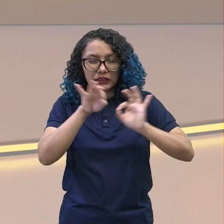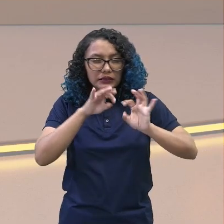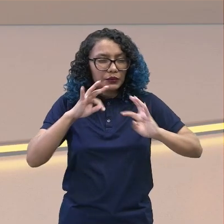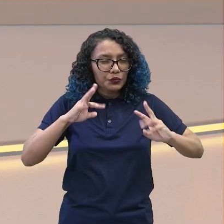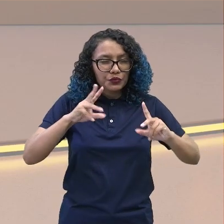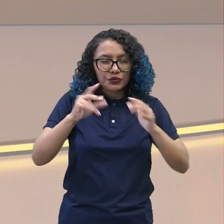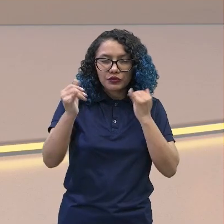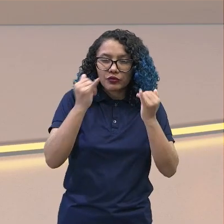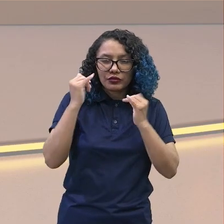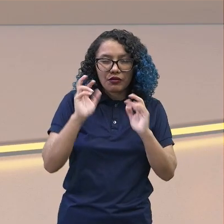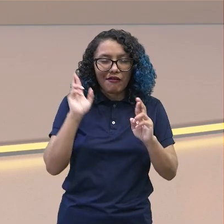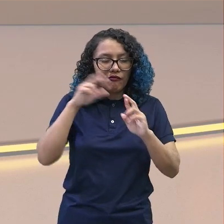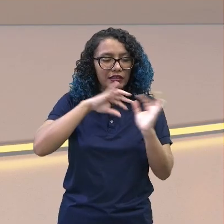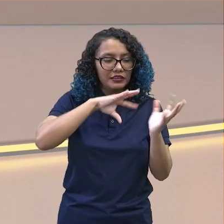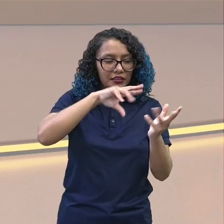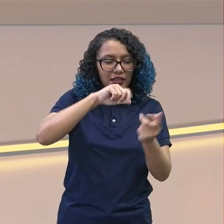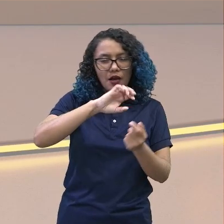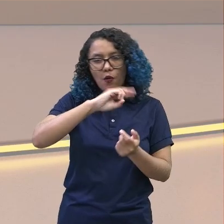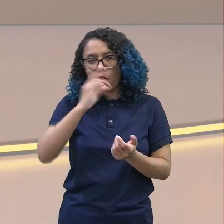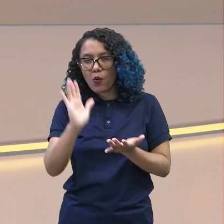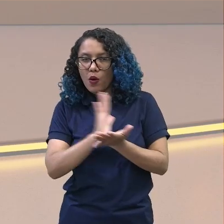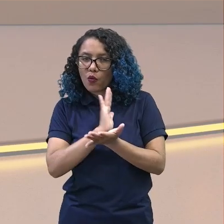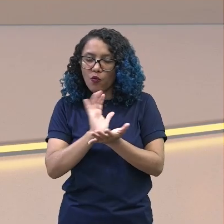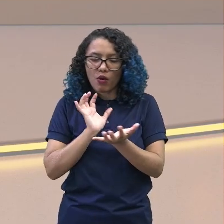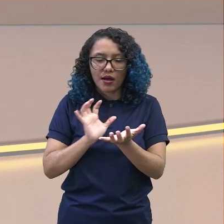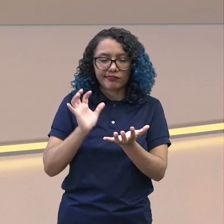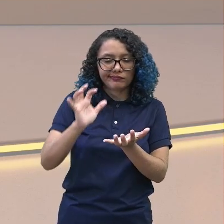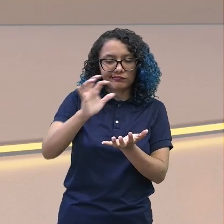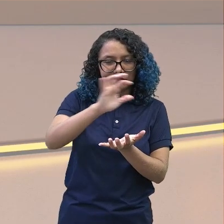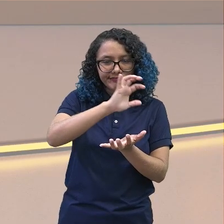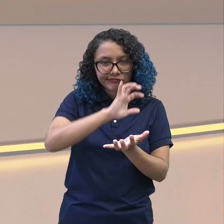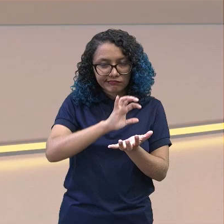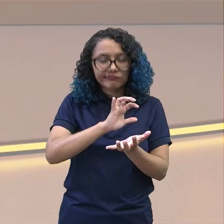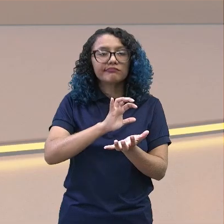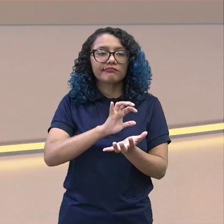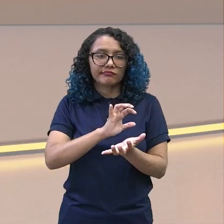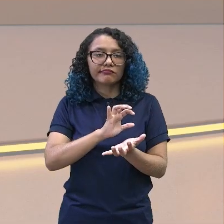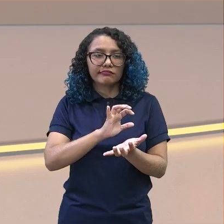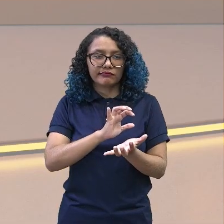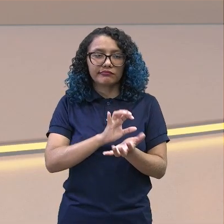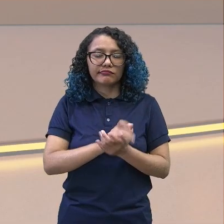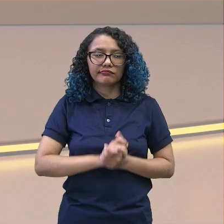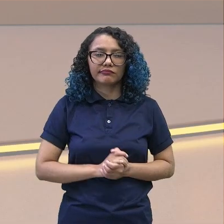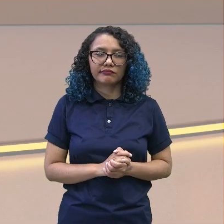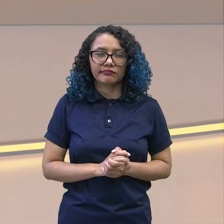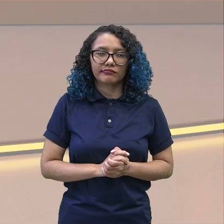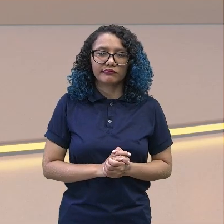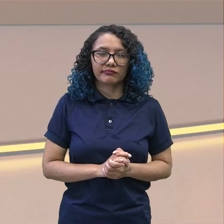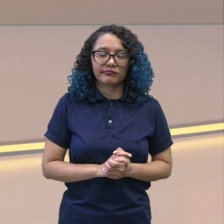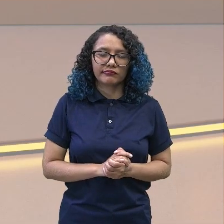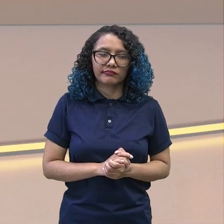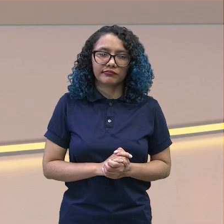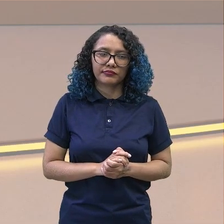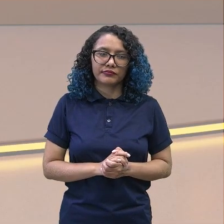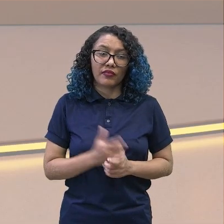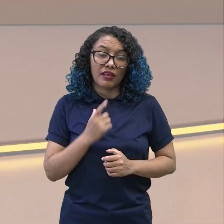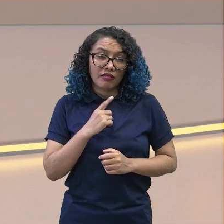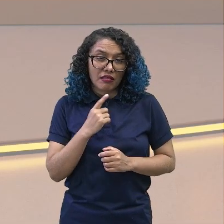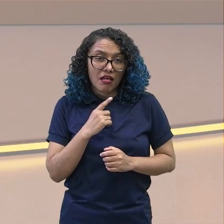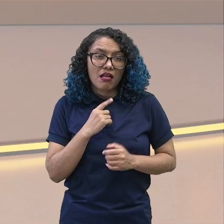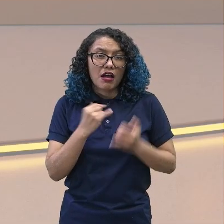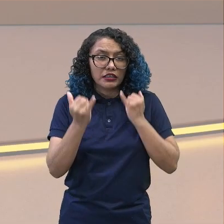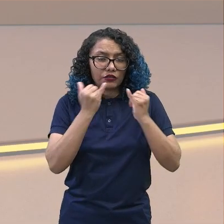da superfície terrestre ou de uma região específica, né? A gente acaba colocando essa informação ou as